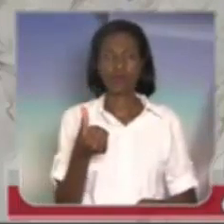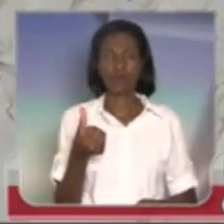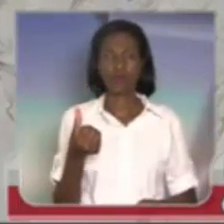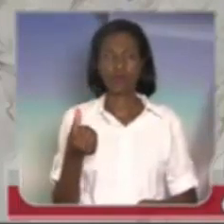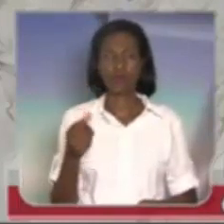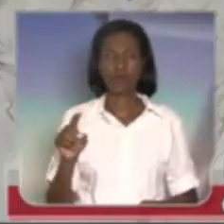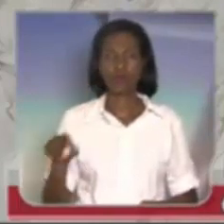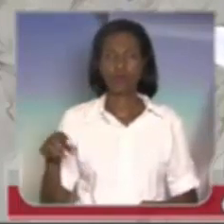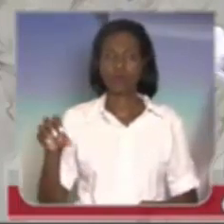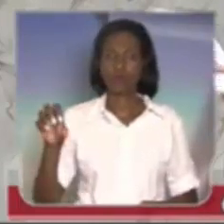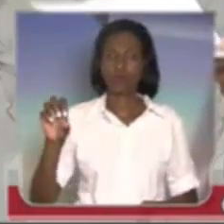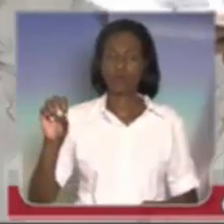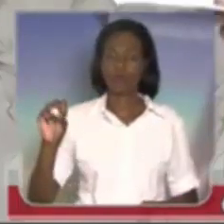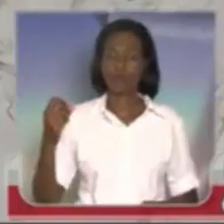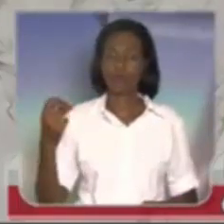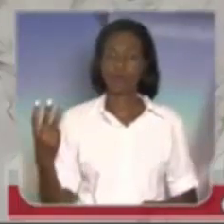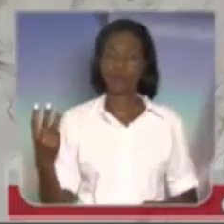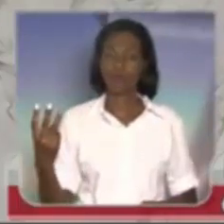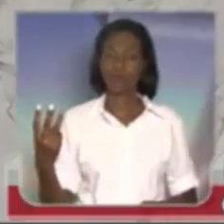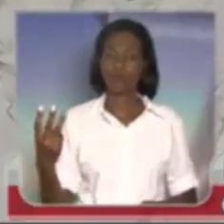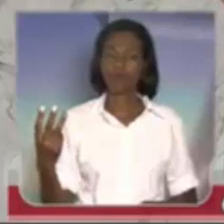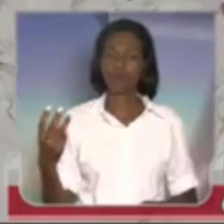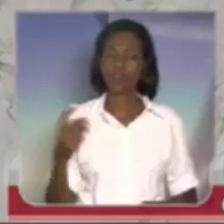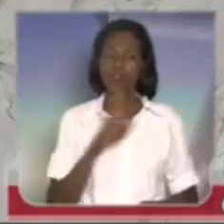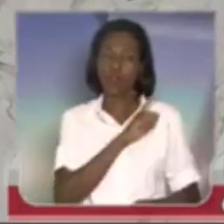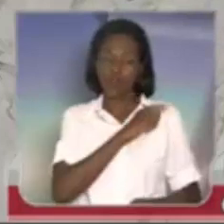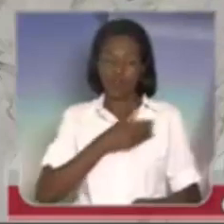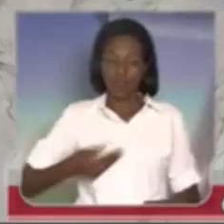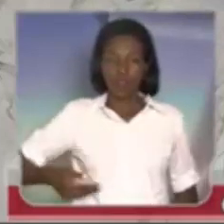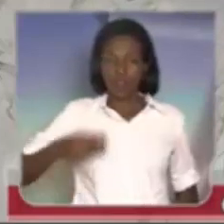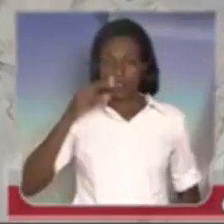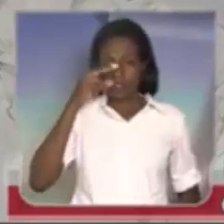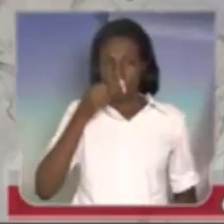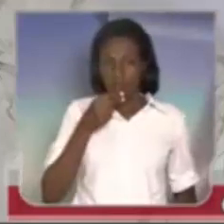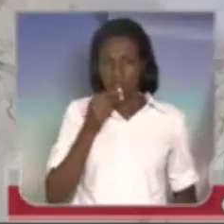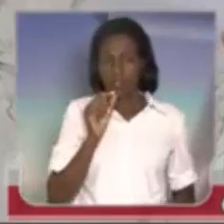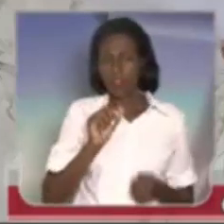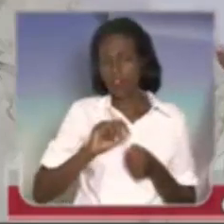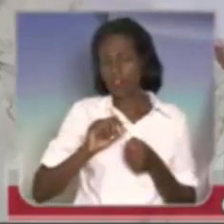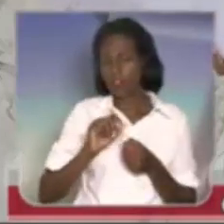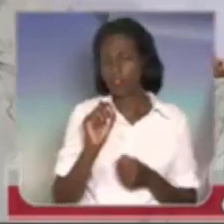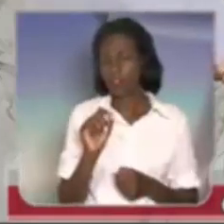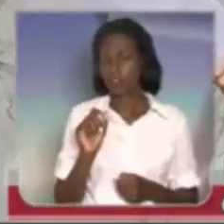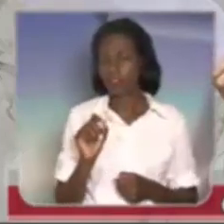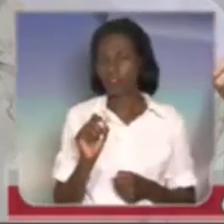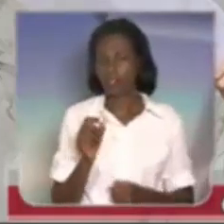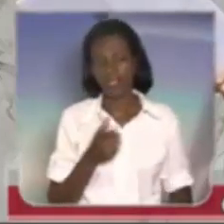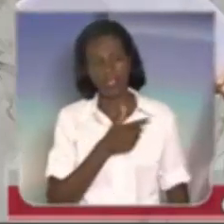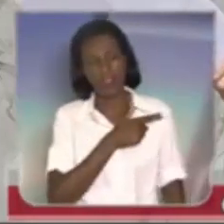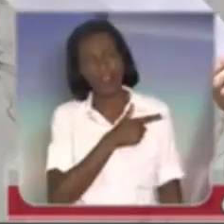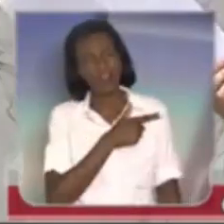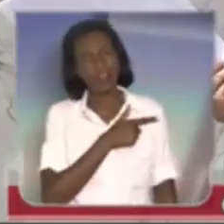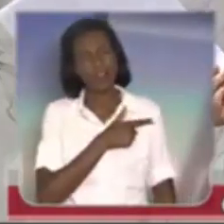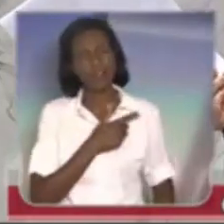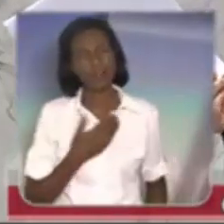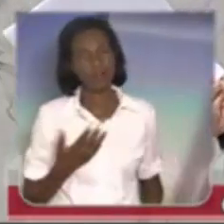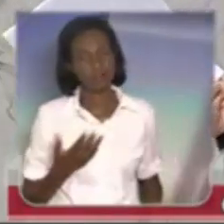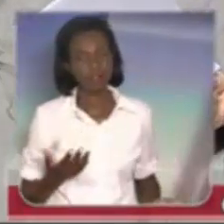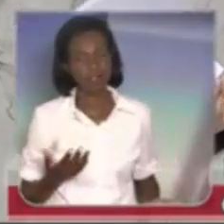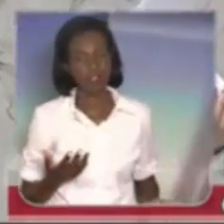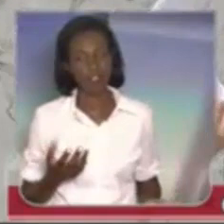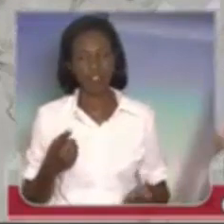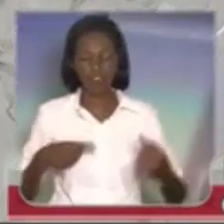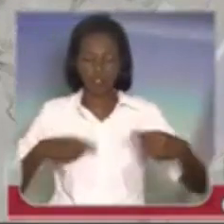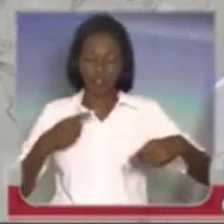28693 o que fez o governador al porque estava pegando mal pro Governador ponto de Vista